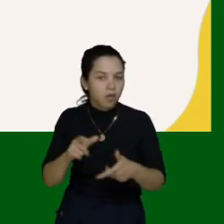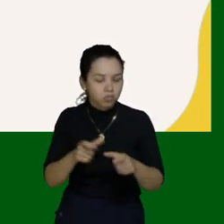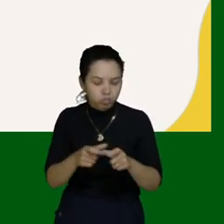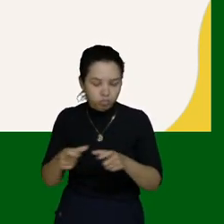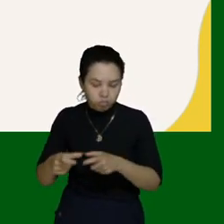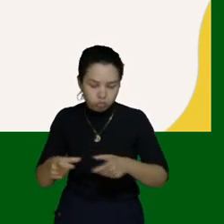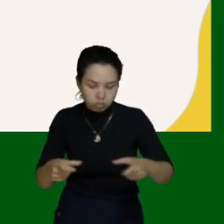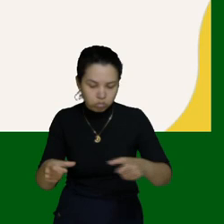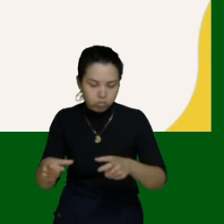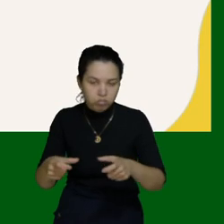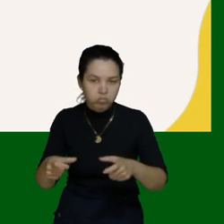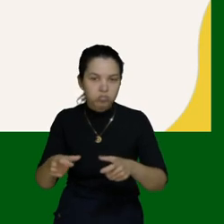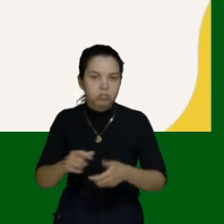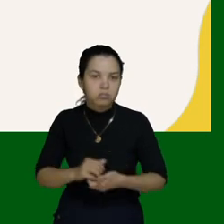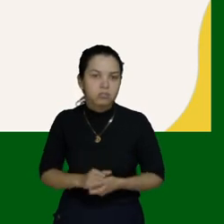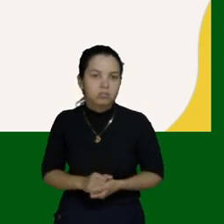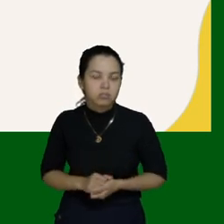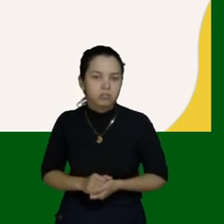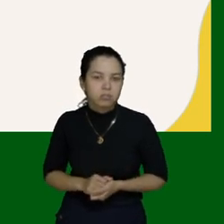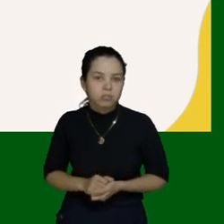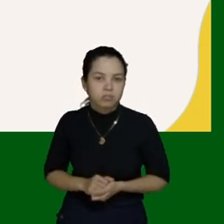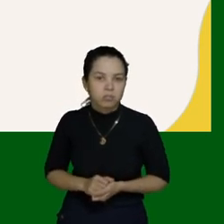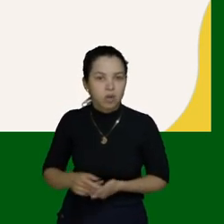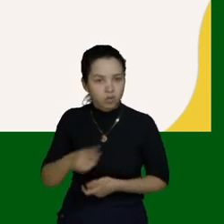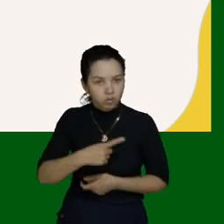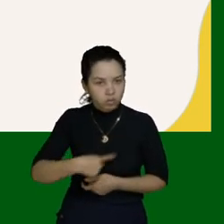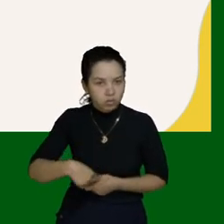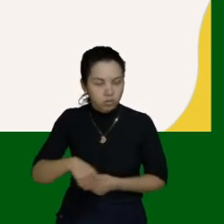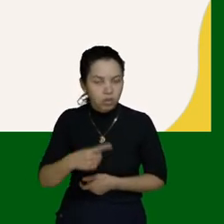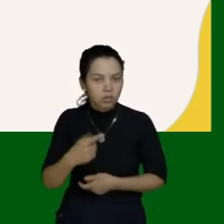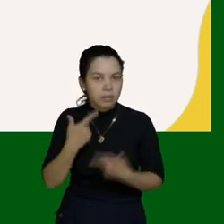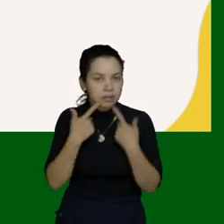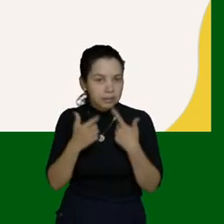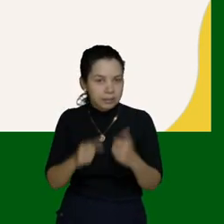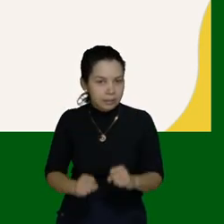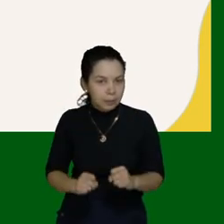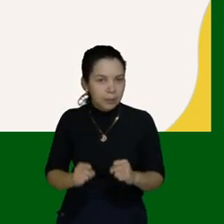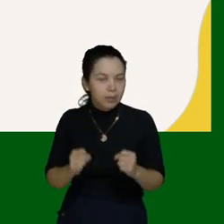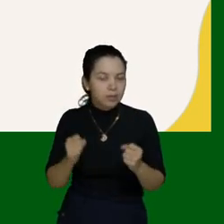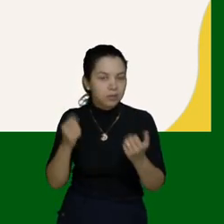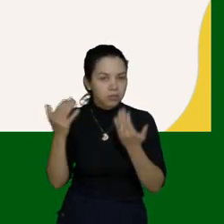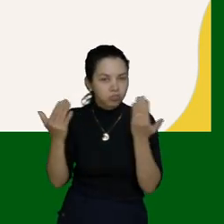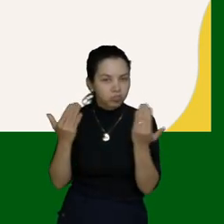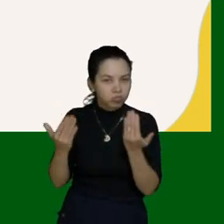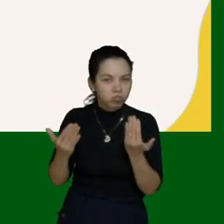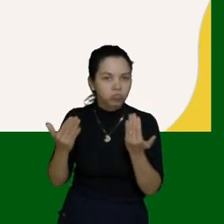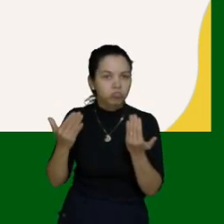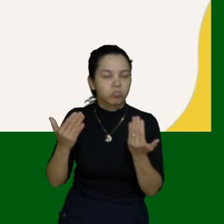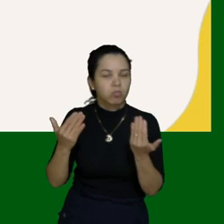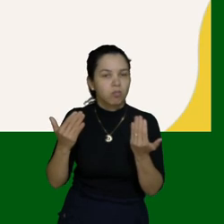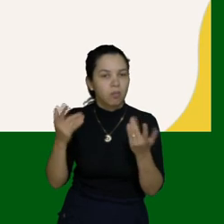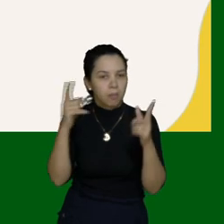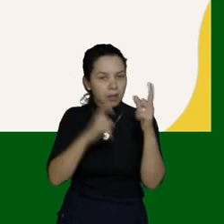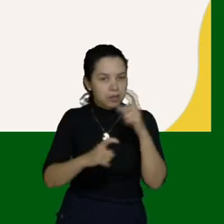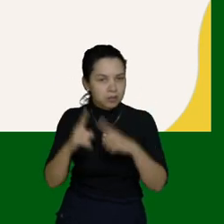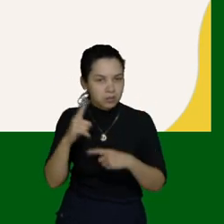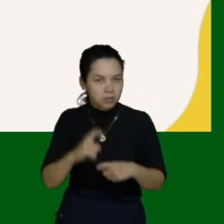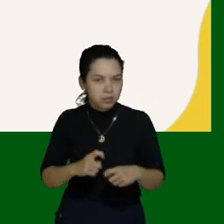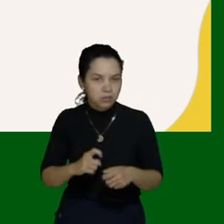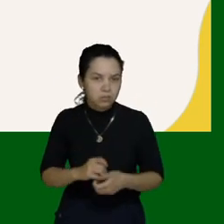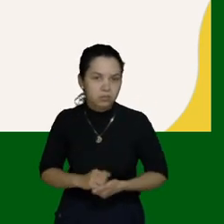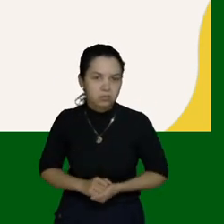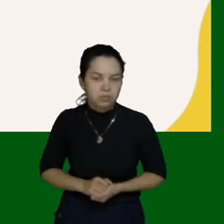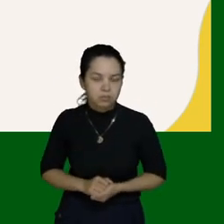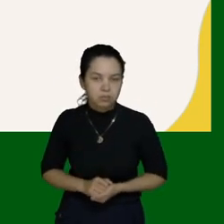toda a questão da da linguagem compreensiva e expressiva com o lince eh